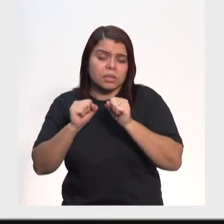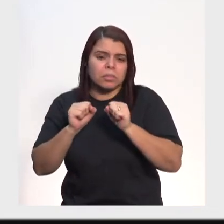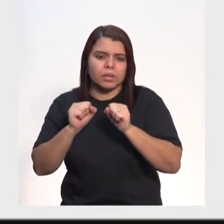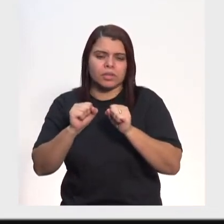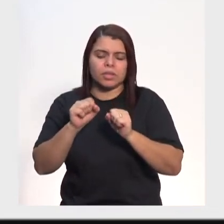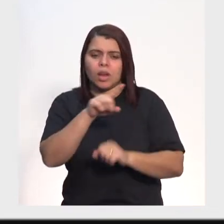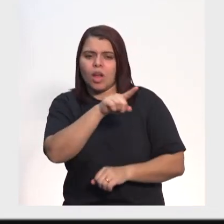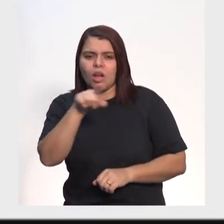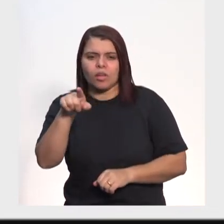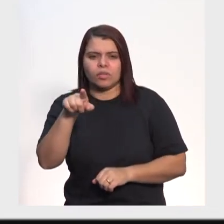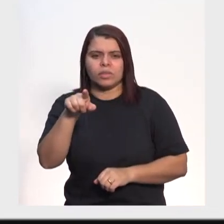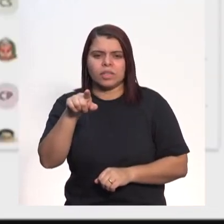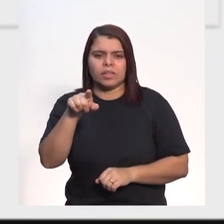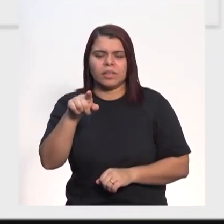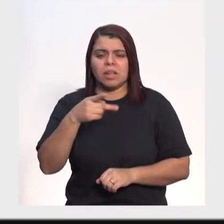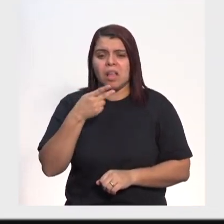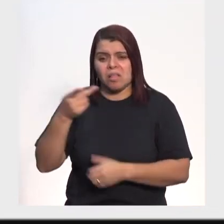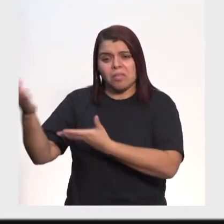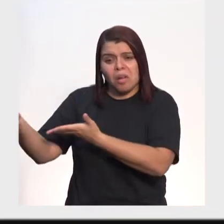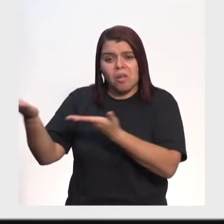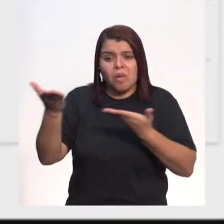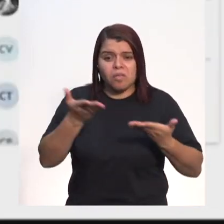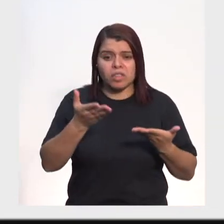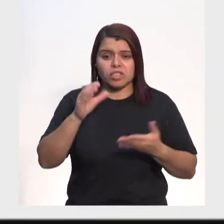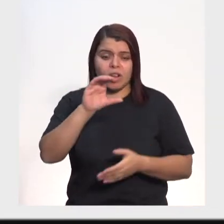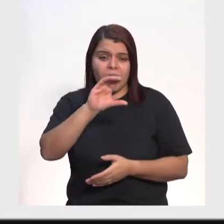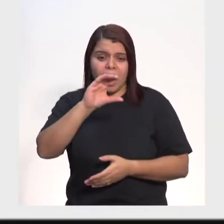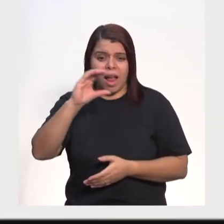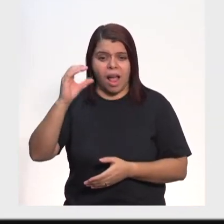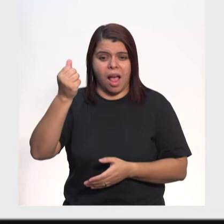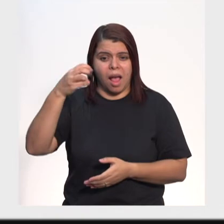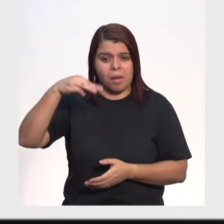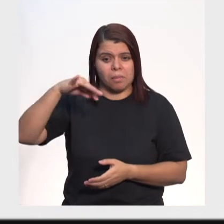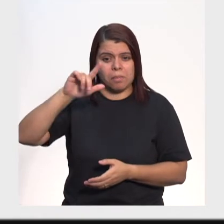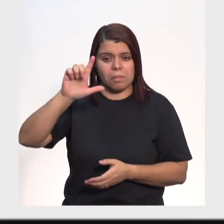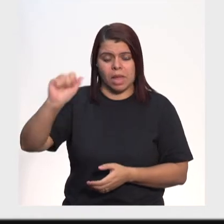fazer um convite aqui para a Camila, como teste,